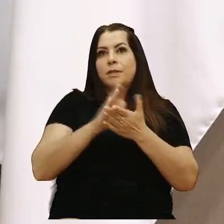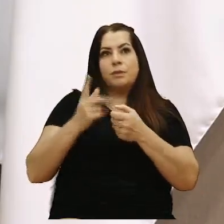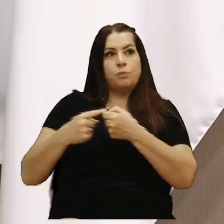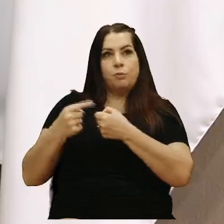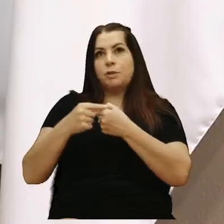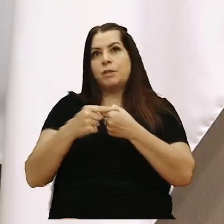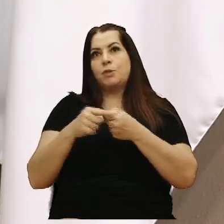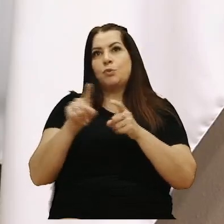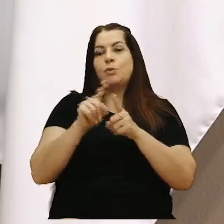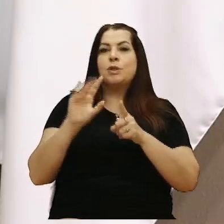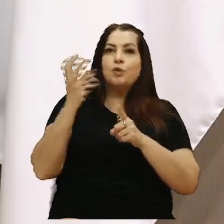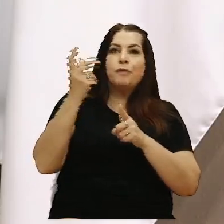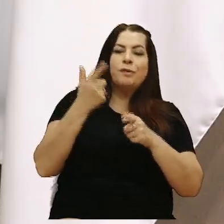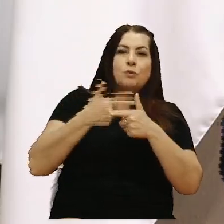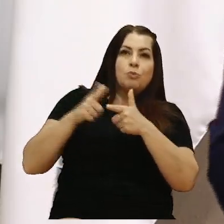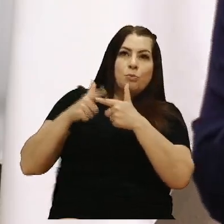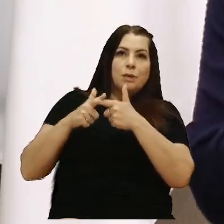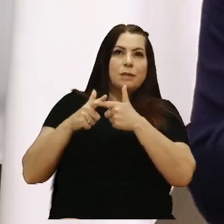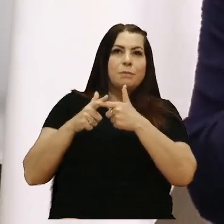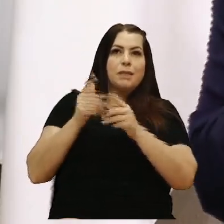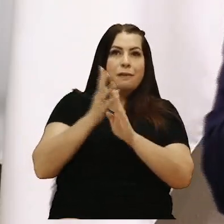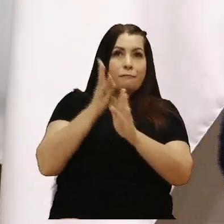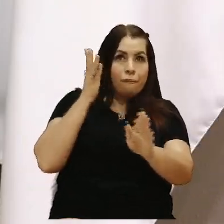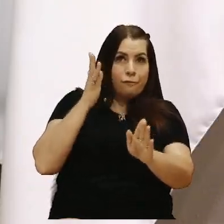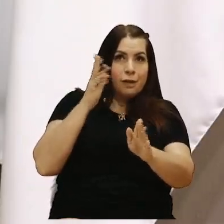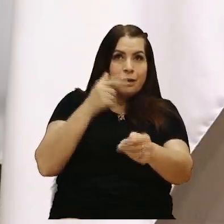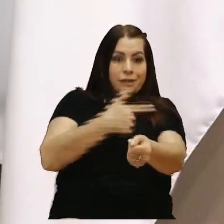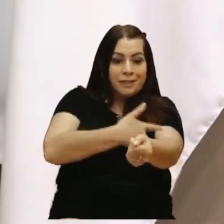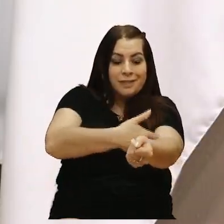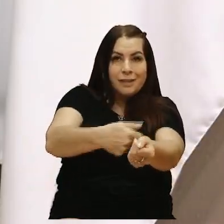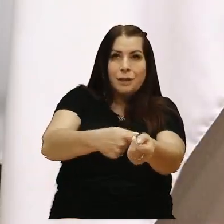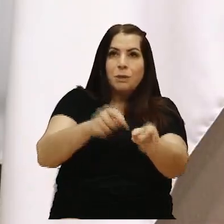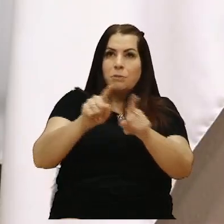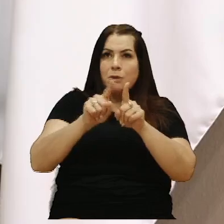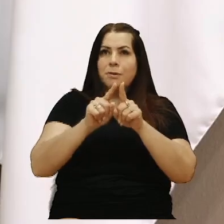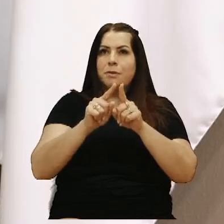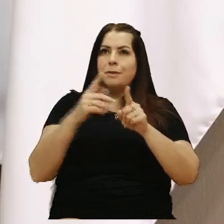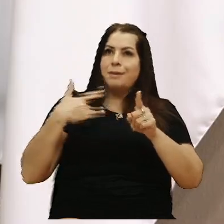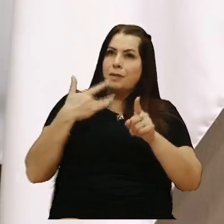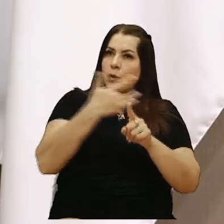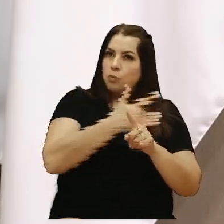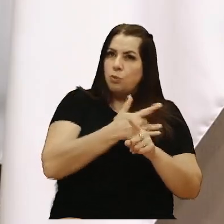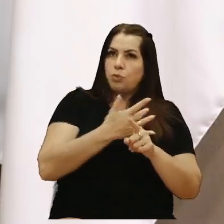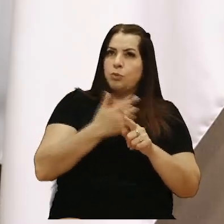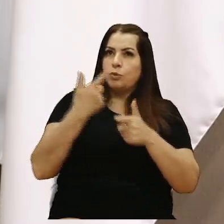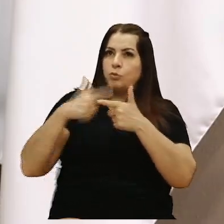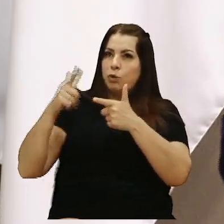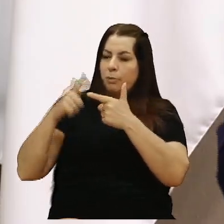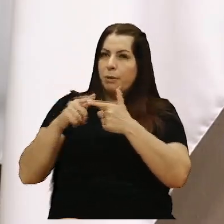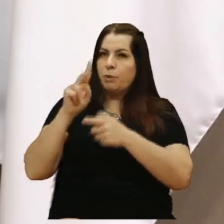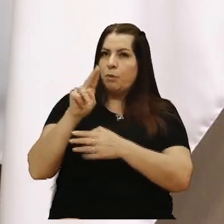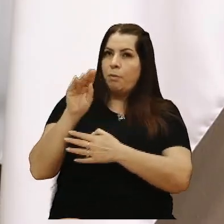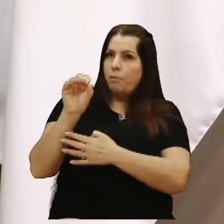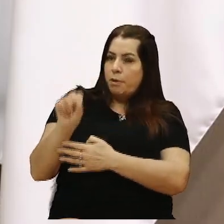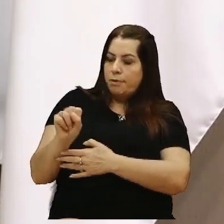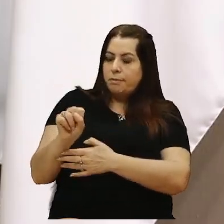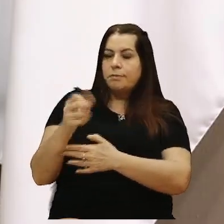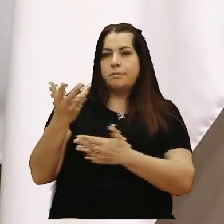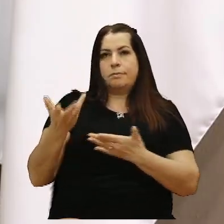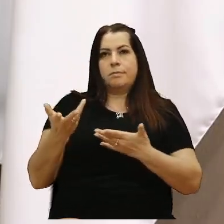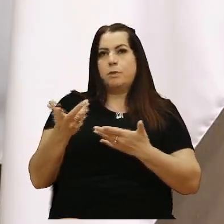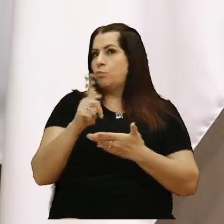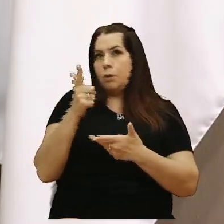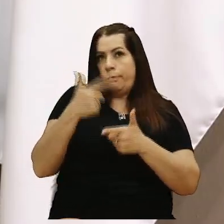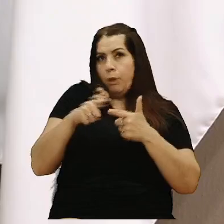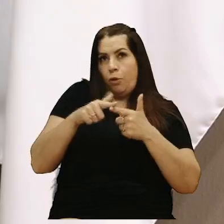município do que resolver os problemas das filas de exames, das filas da saúde, os problemas das UBSs. Não